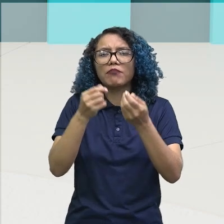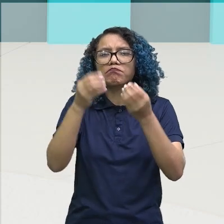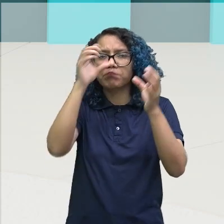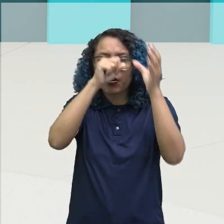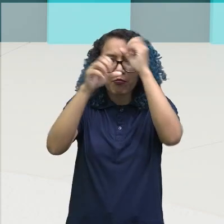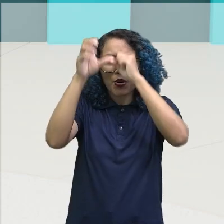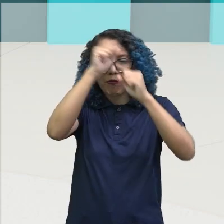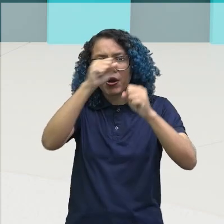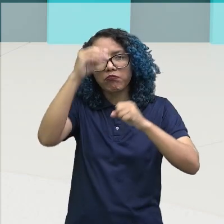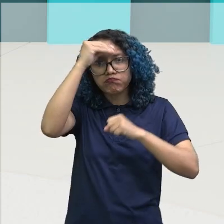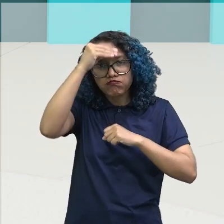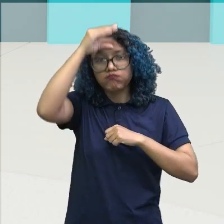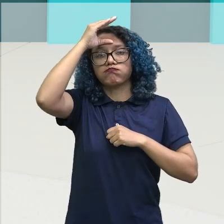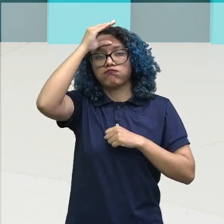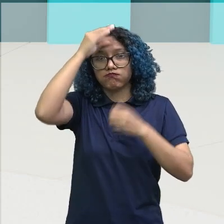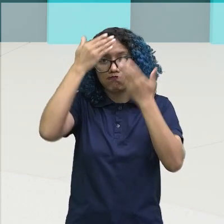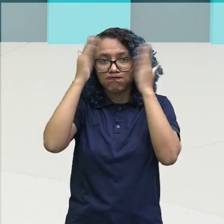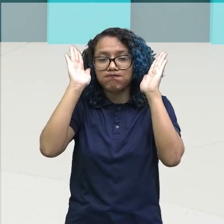seus conhecimentos.